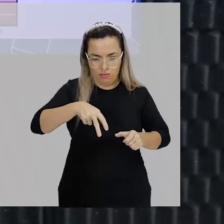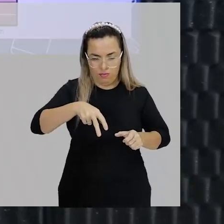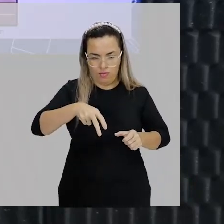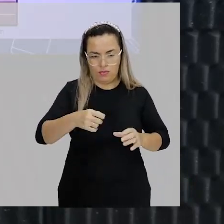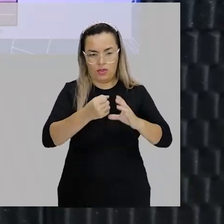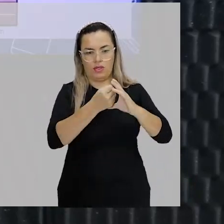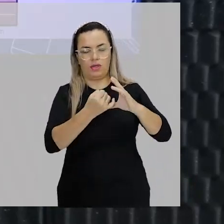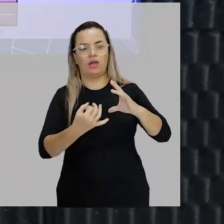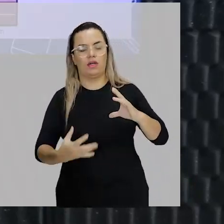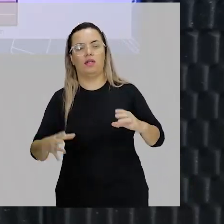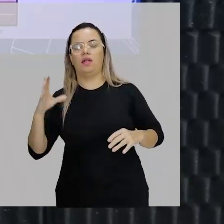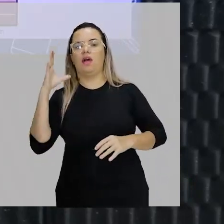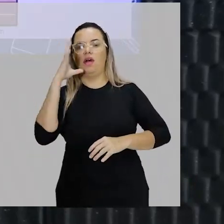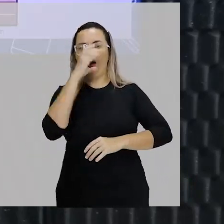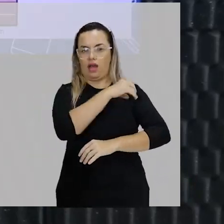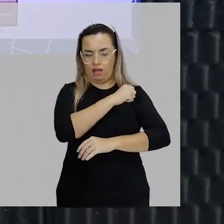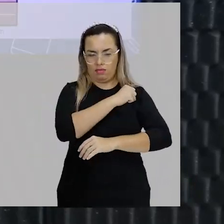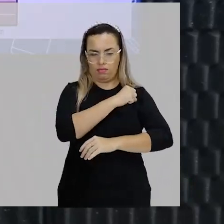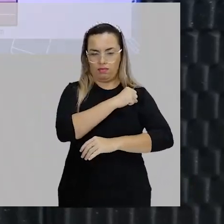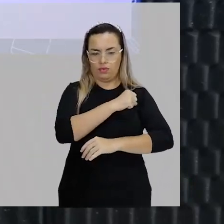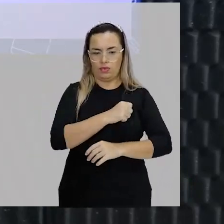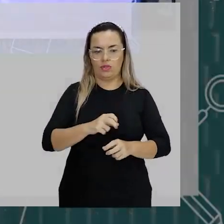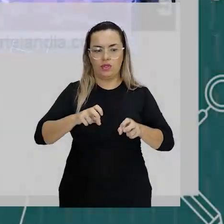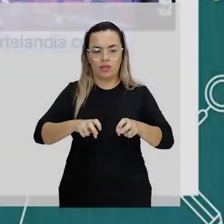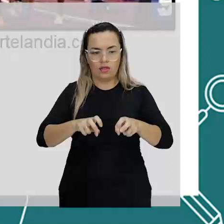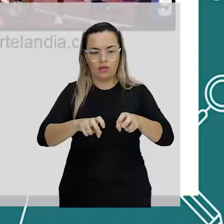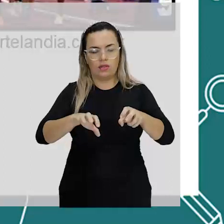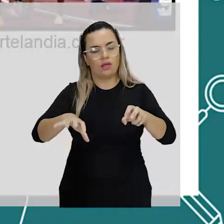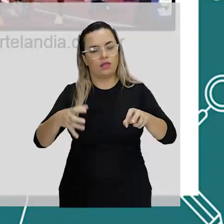mais rapidinhas que acontecem no atletismo.